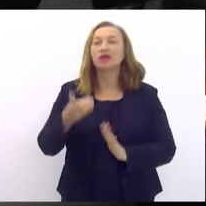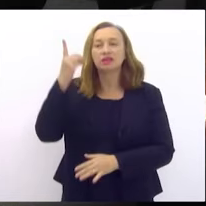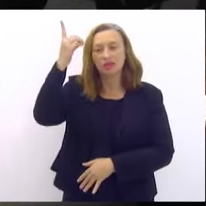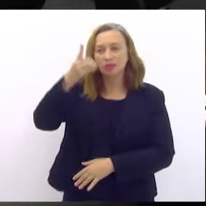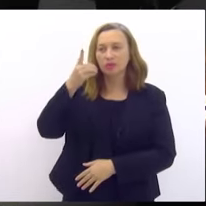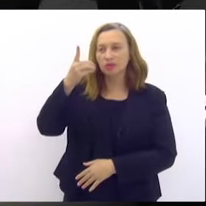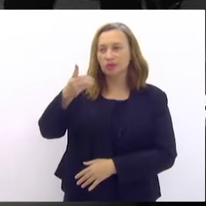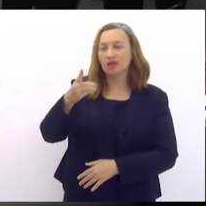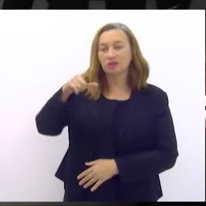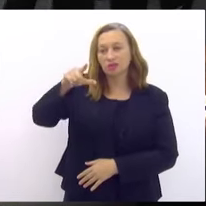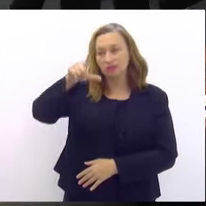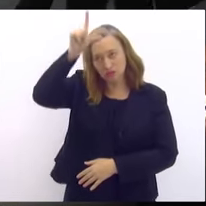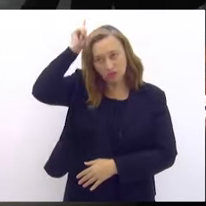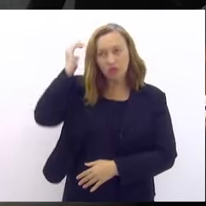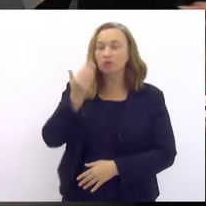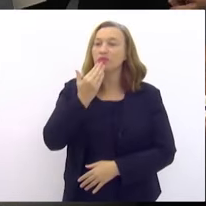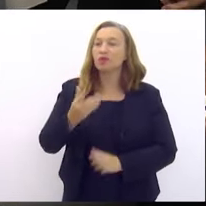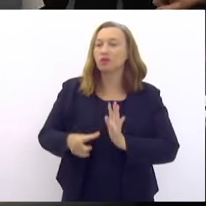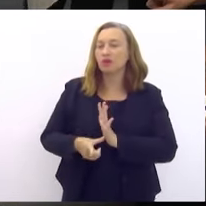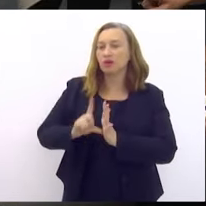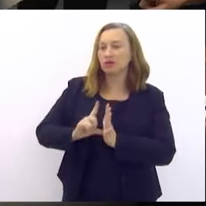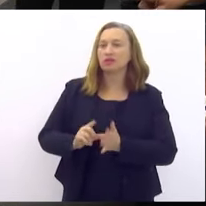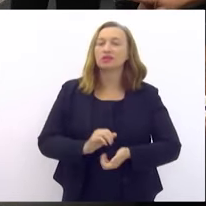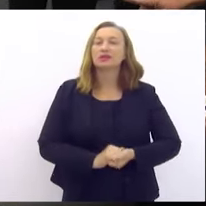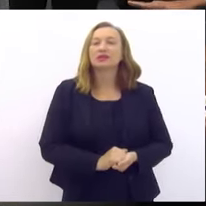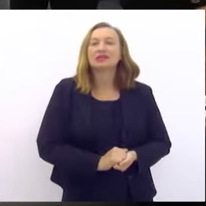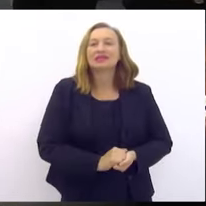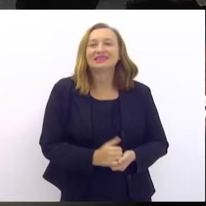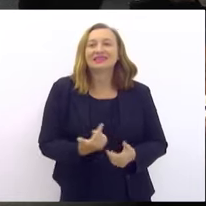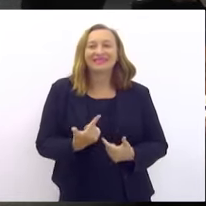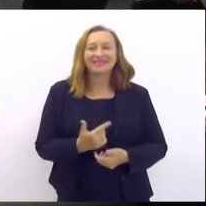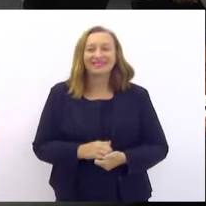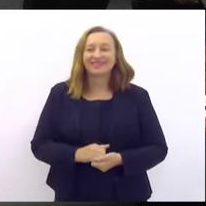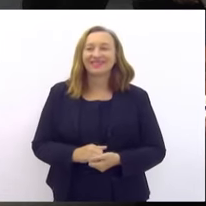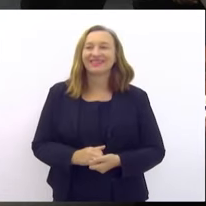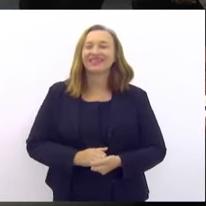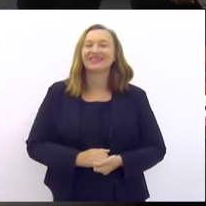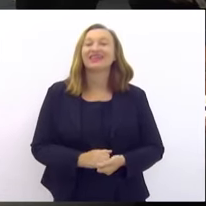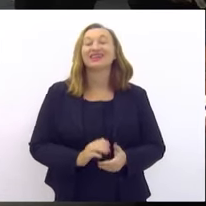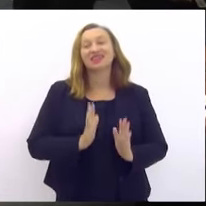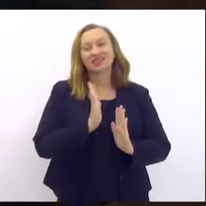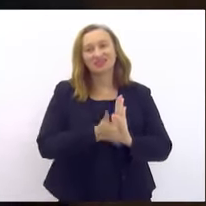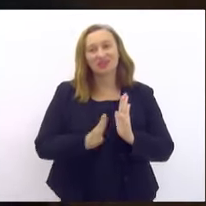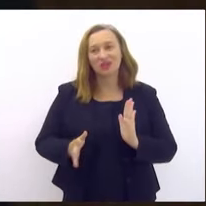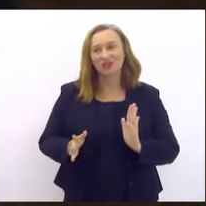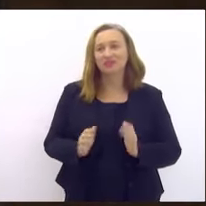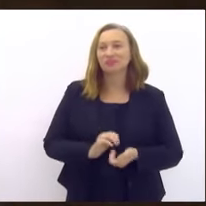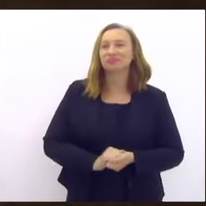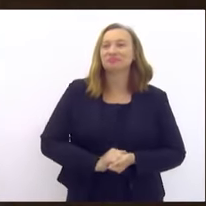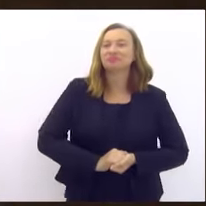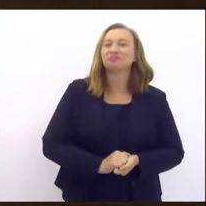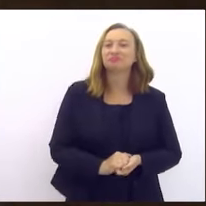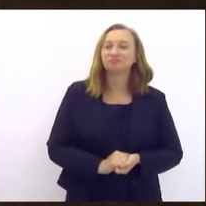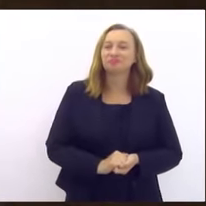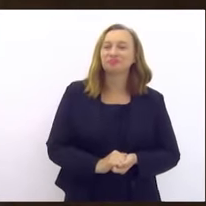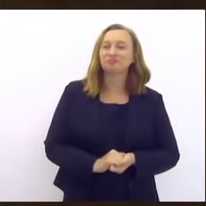tava na frente Deputado Rodrigo Amorim ainda que não estivesse não questão de ordem é